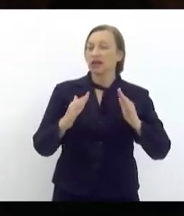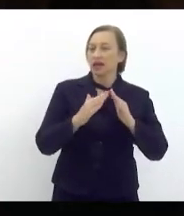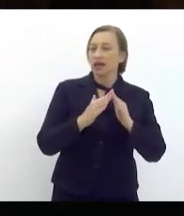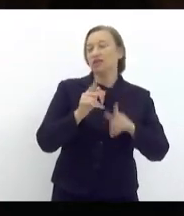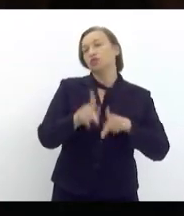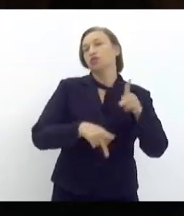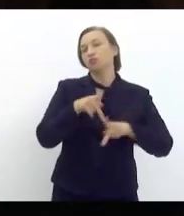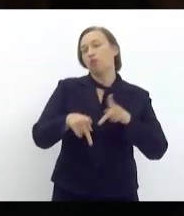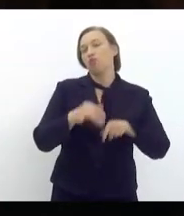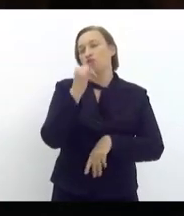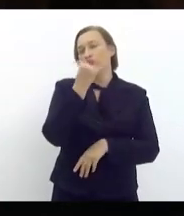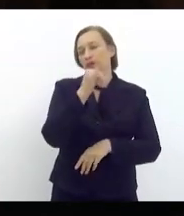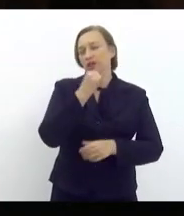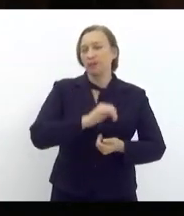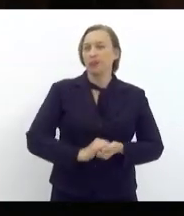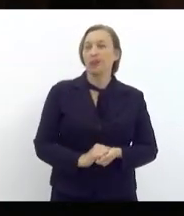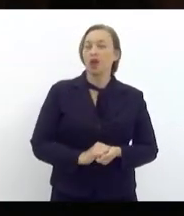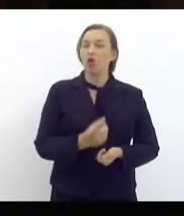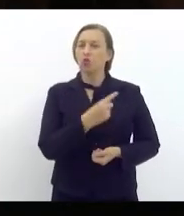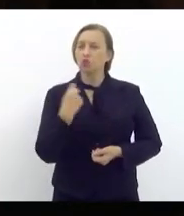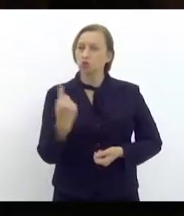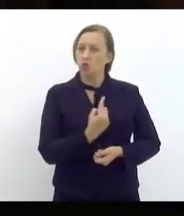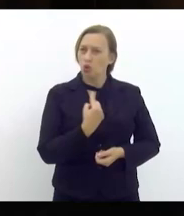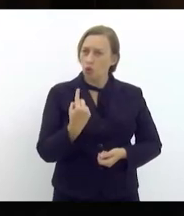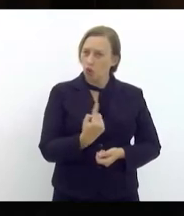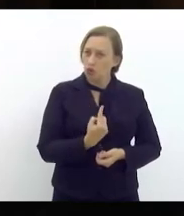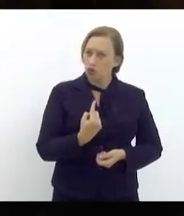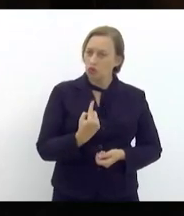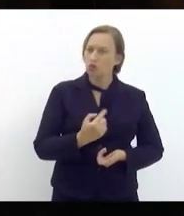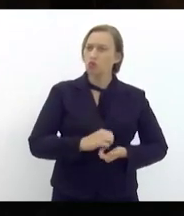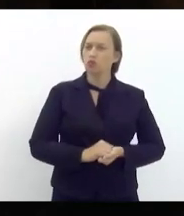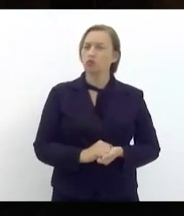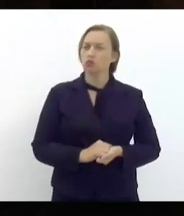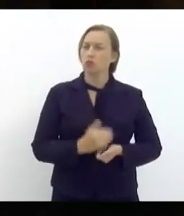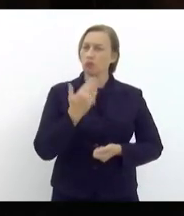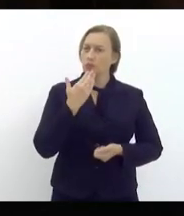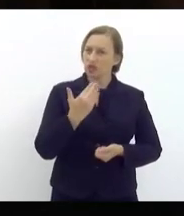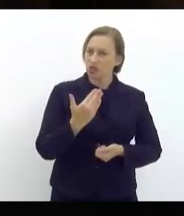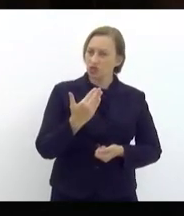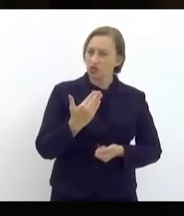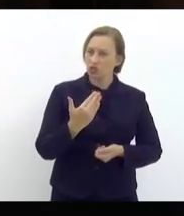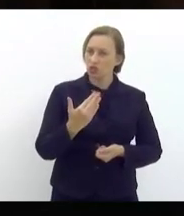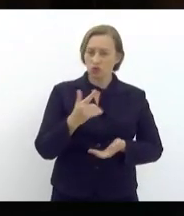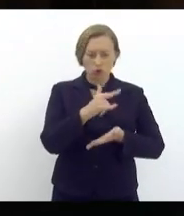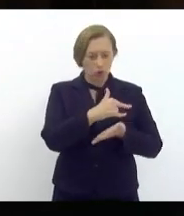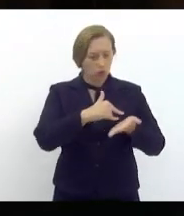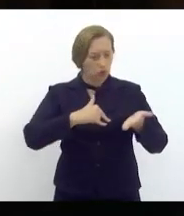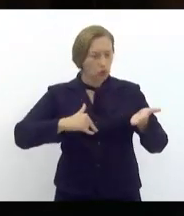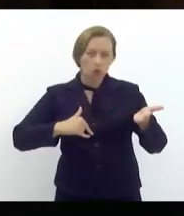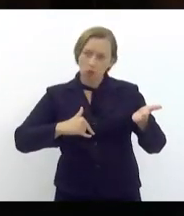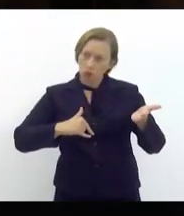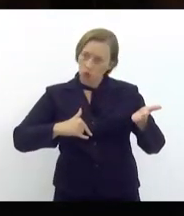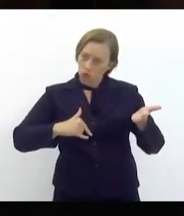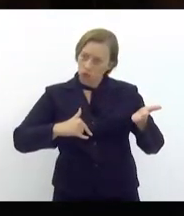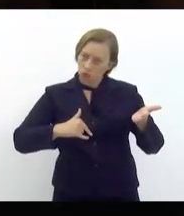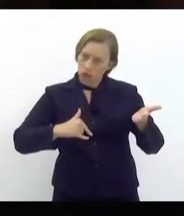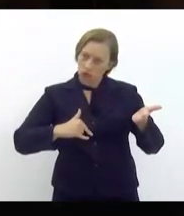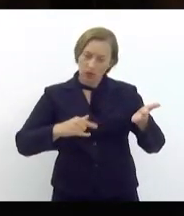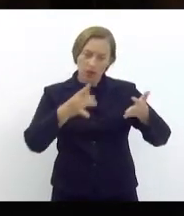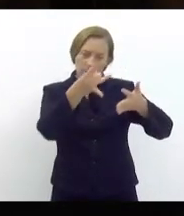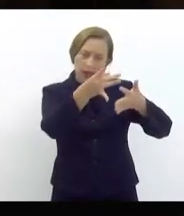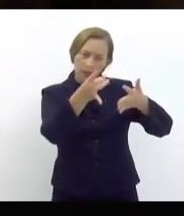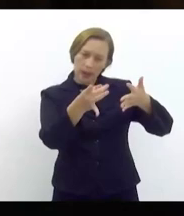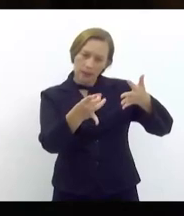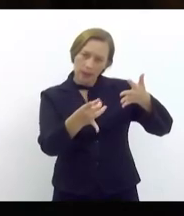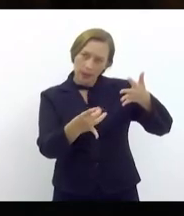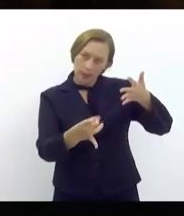A nossa intervenção foi no sentido de, a partir do documento que estabelecia as prioridades para